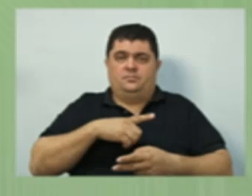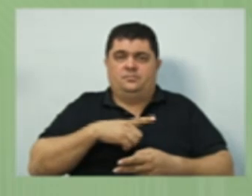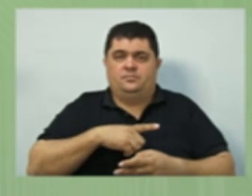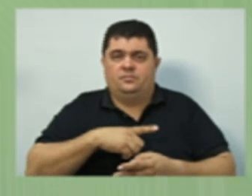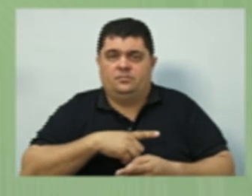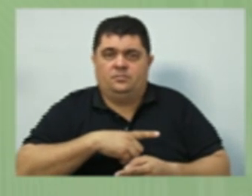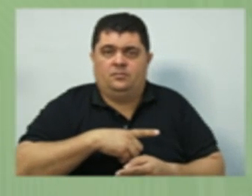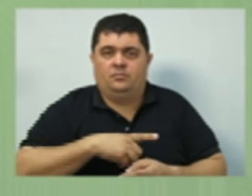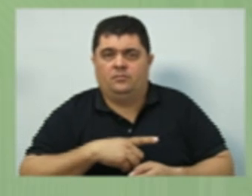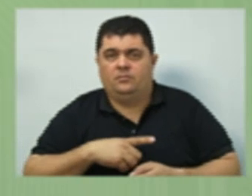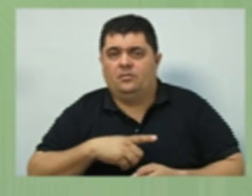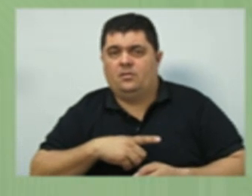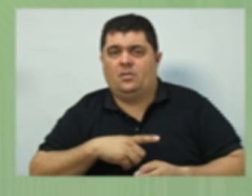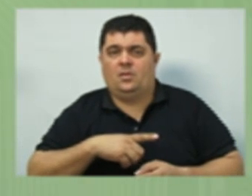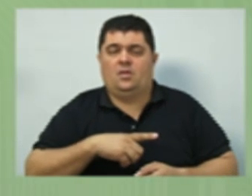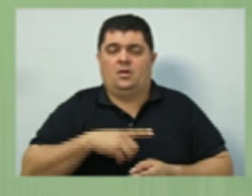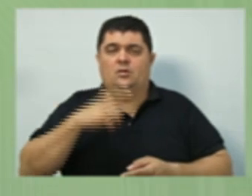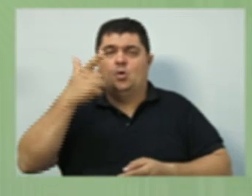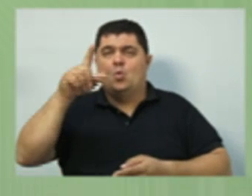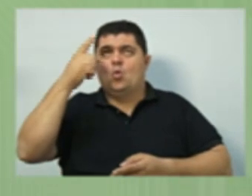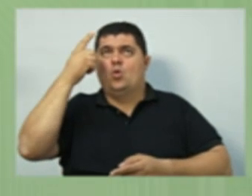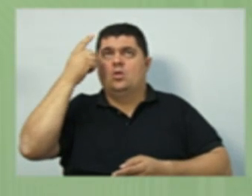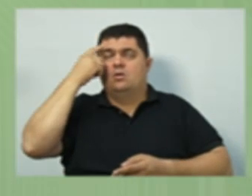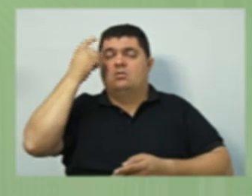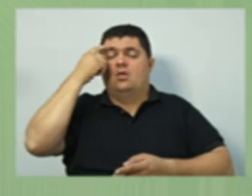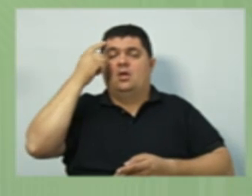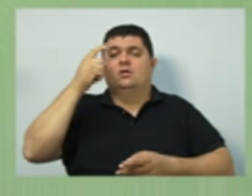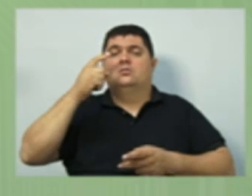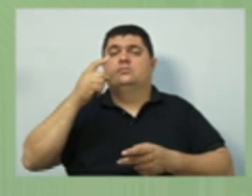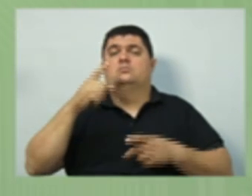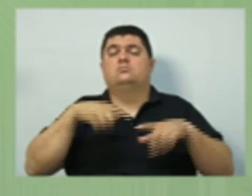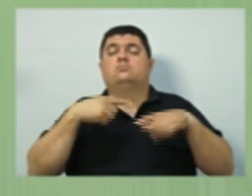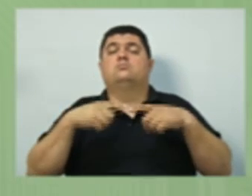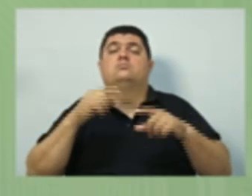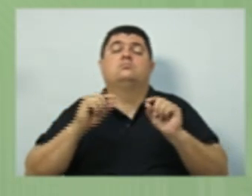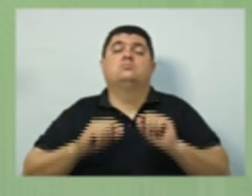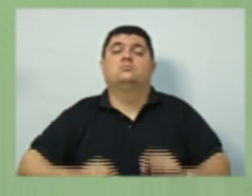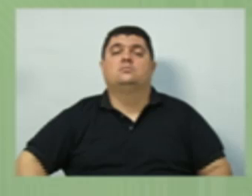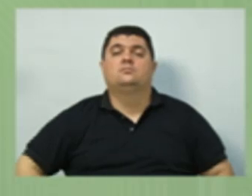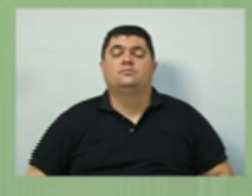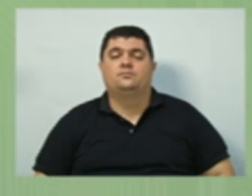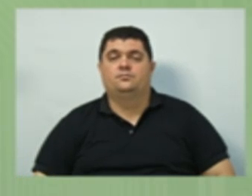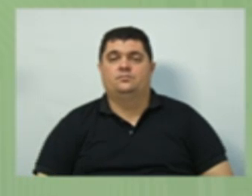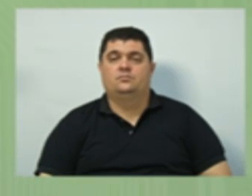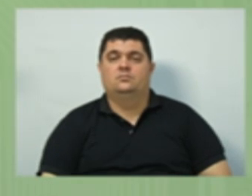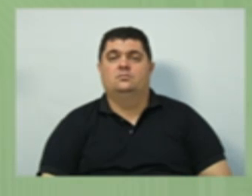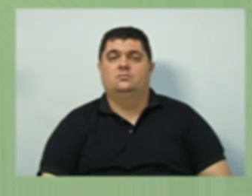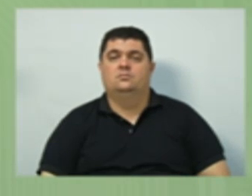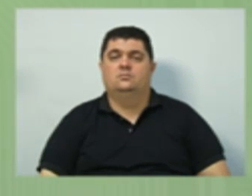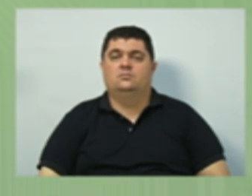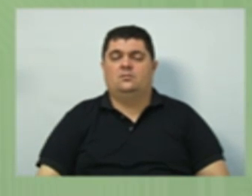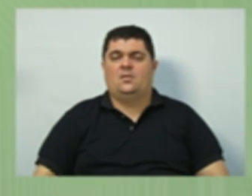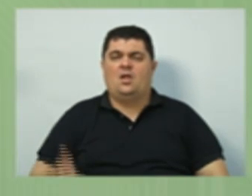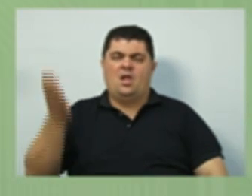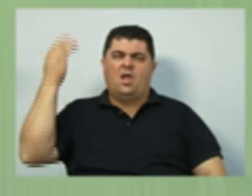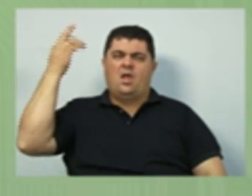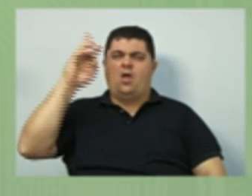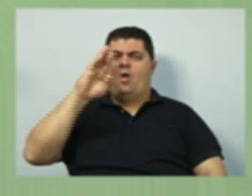vamos para uma outra ideia de negócio. No mundo romano, o